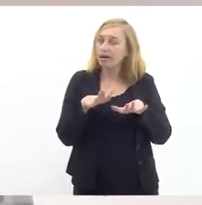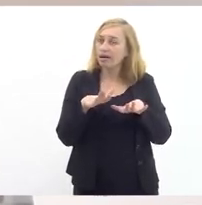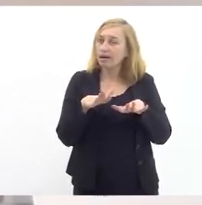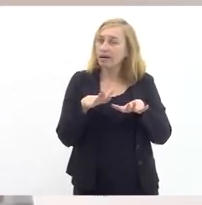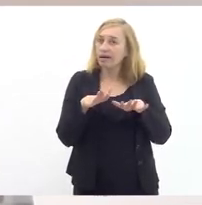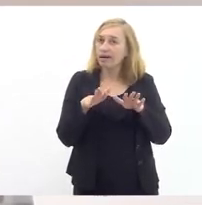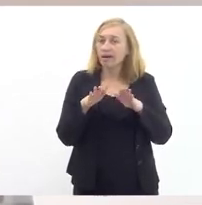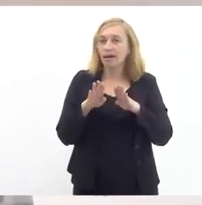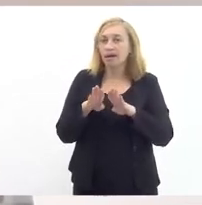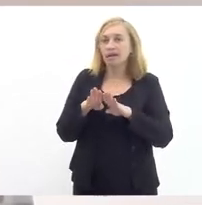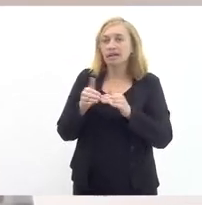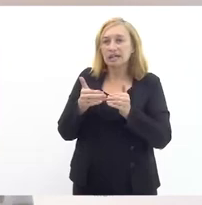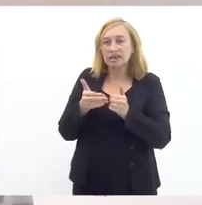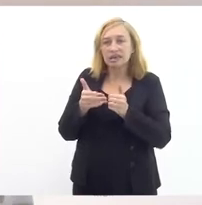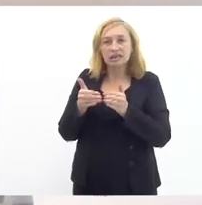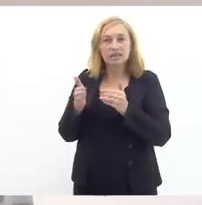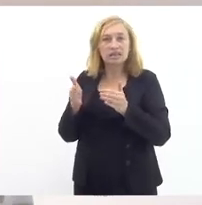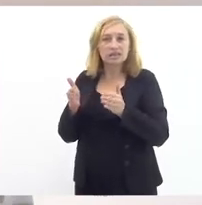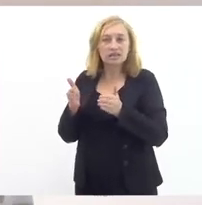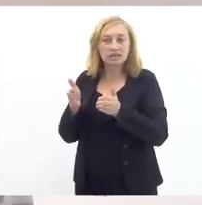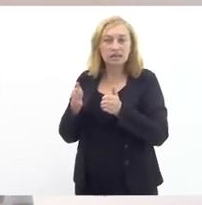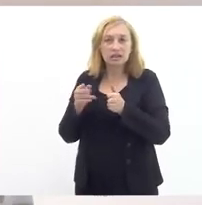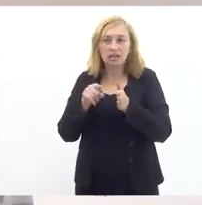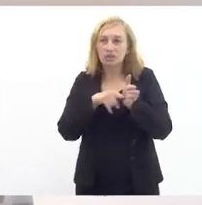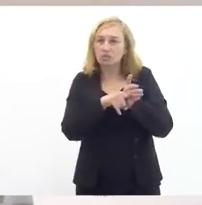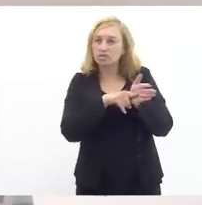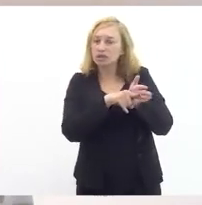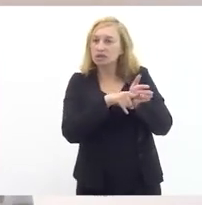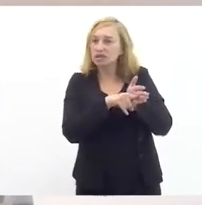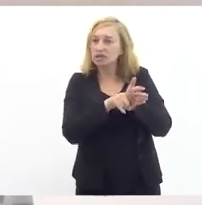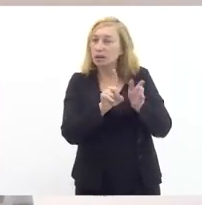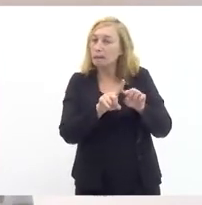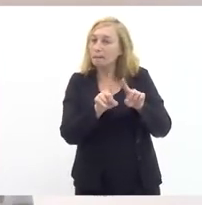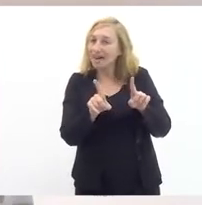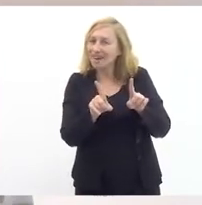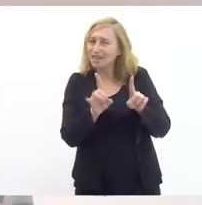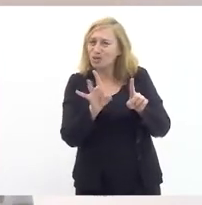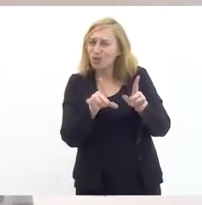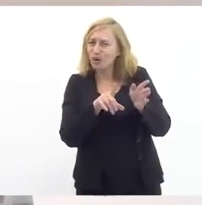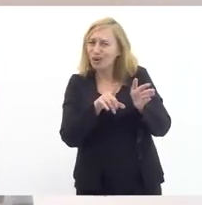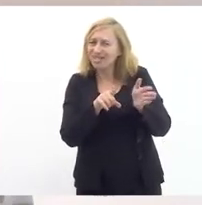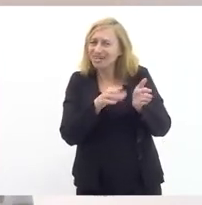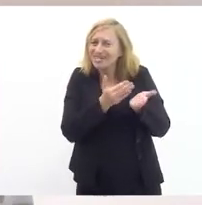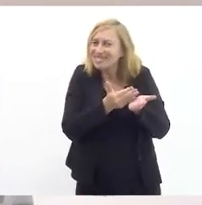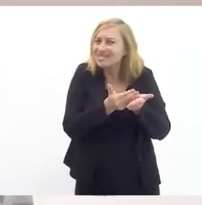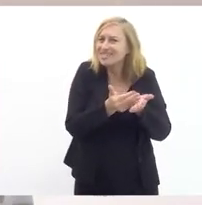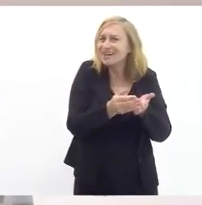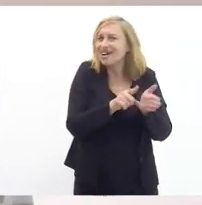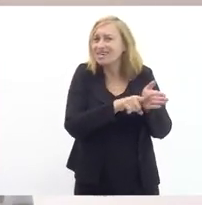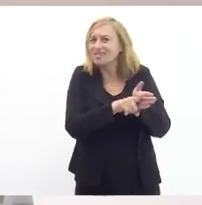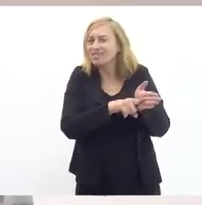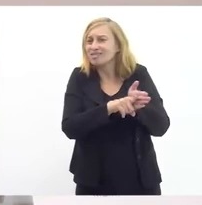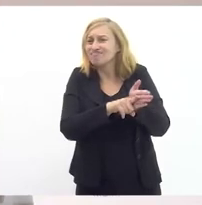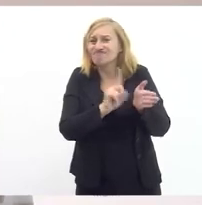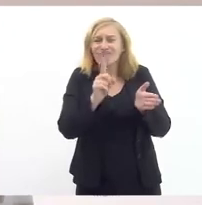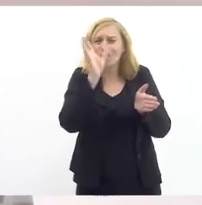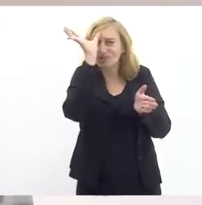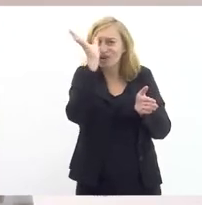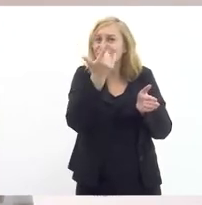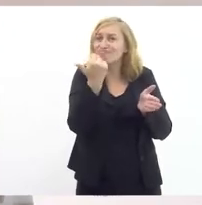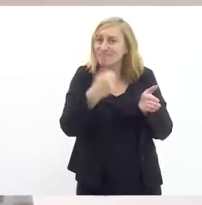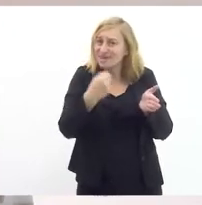os procedimentos. Mas somente abrir os procedimentos não vai resolver. Tem